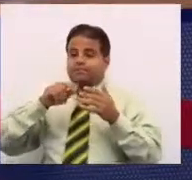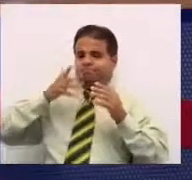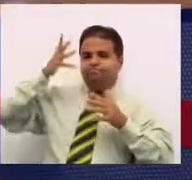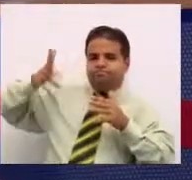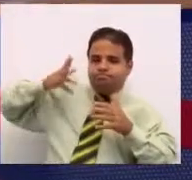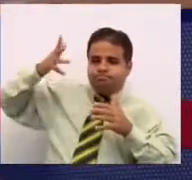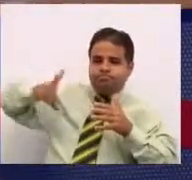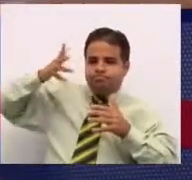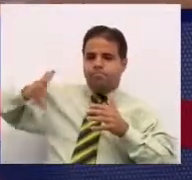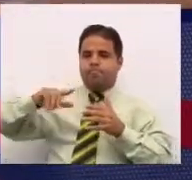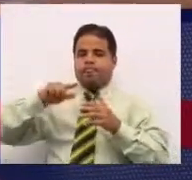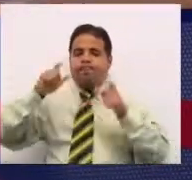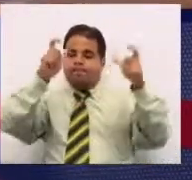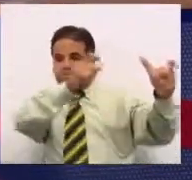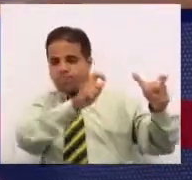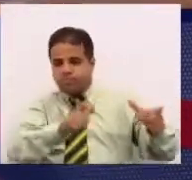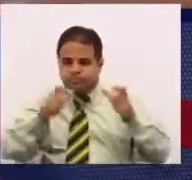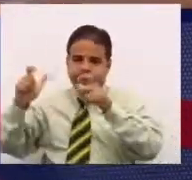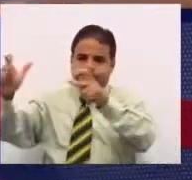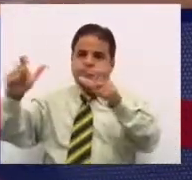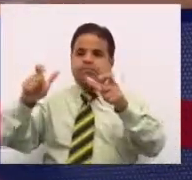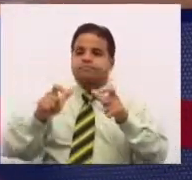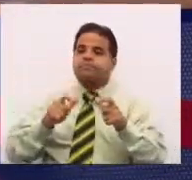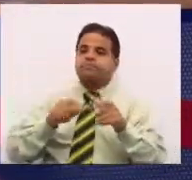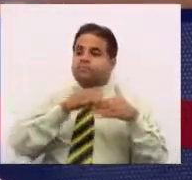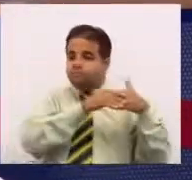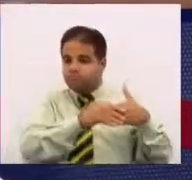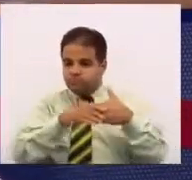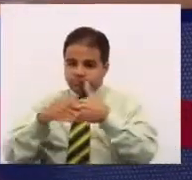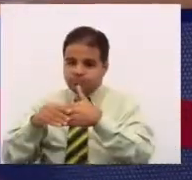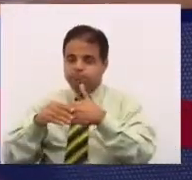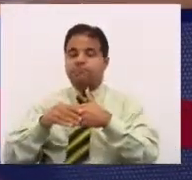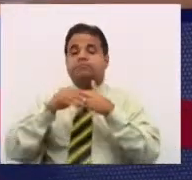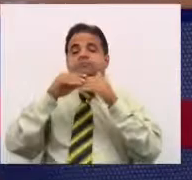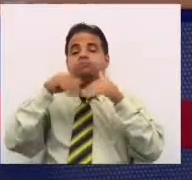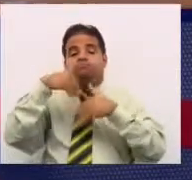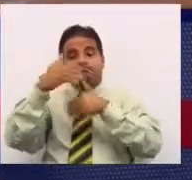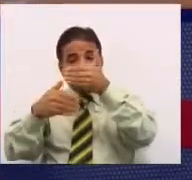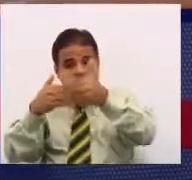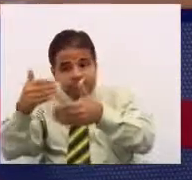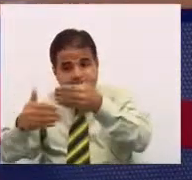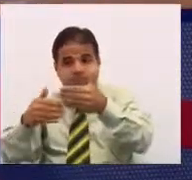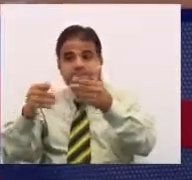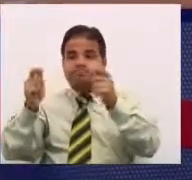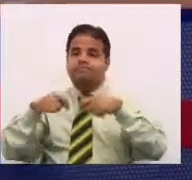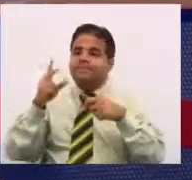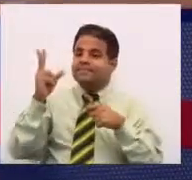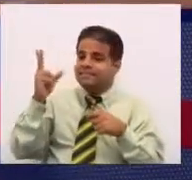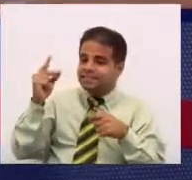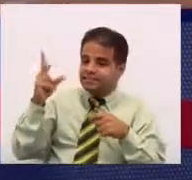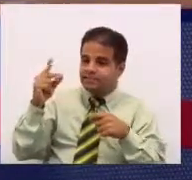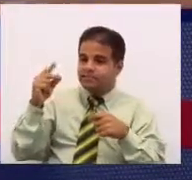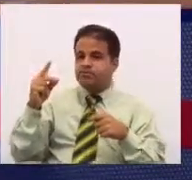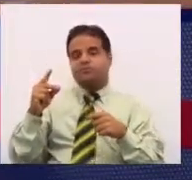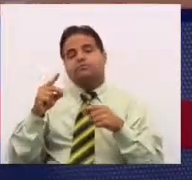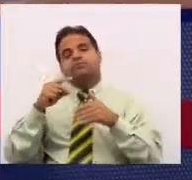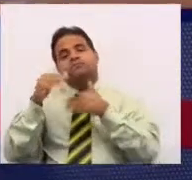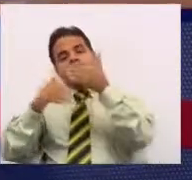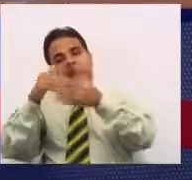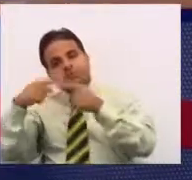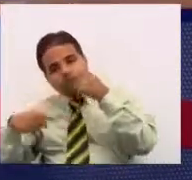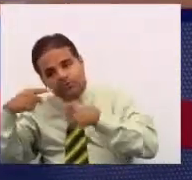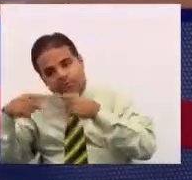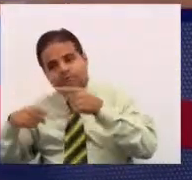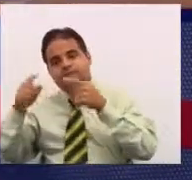públicas, sejam elas regionais, sejam elas com segmentos, de tal forma que essa segunda etapa do processo de discussão possa